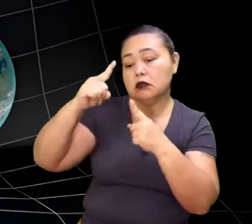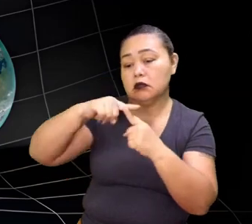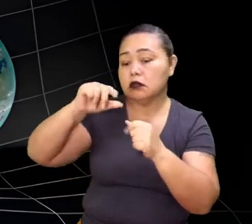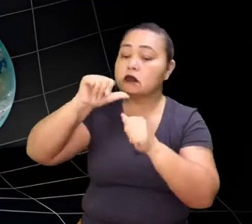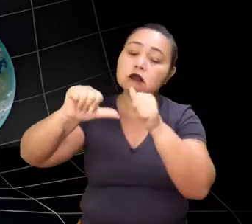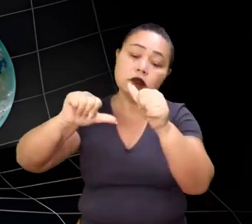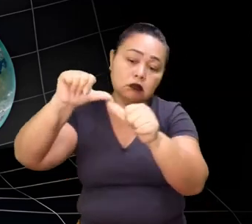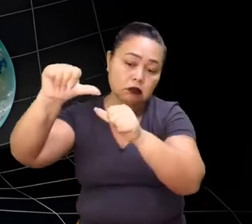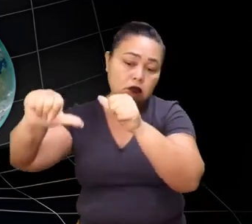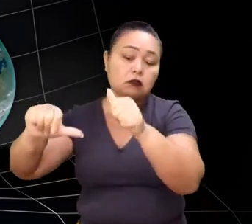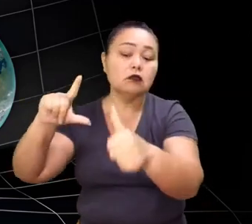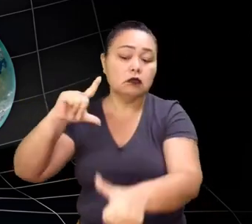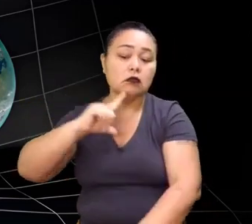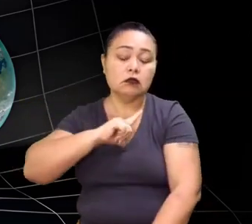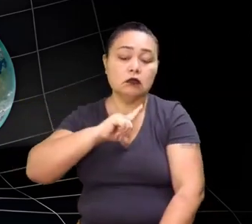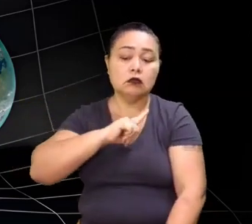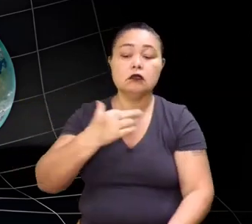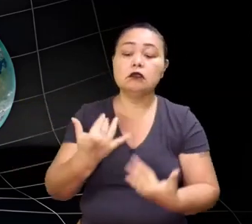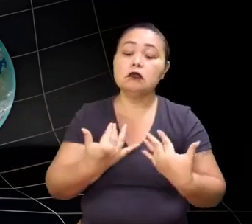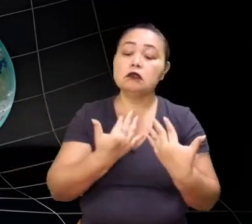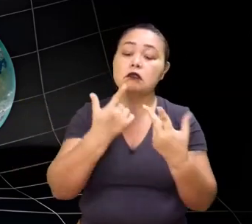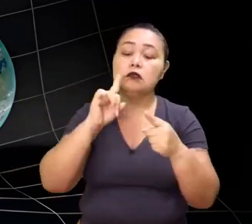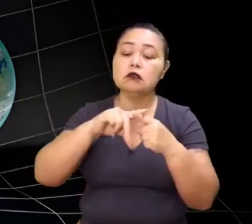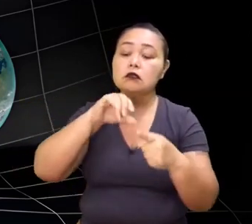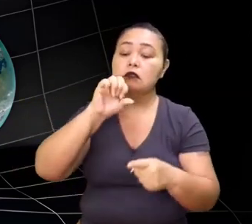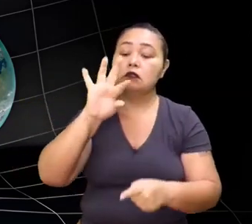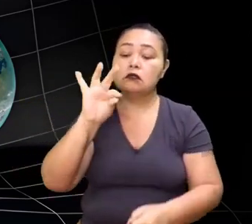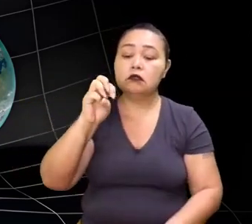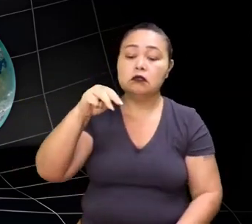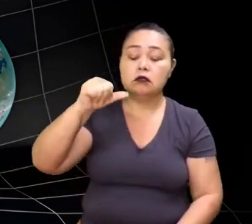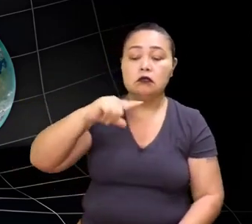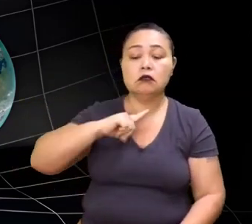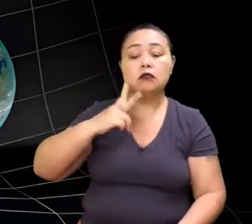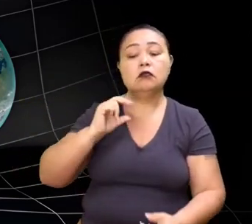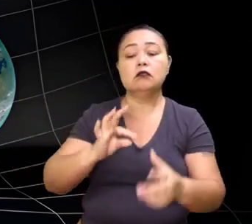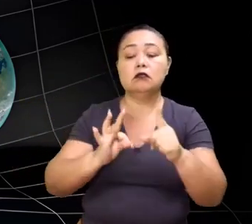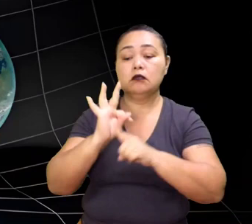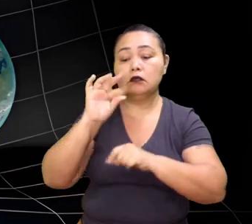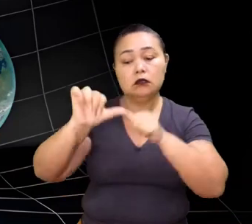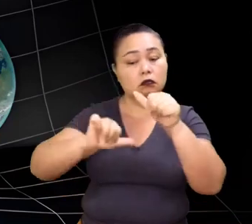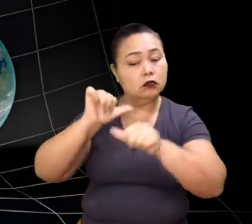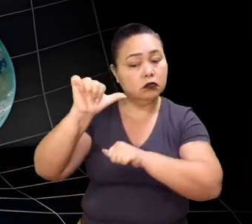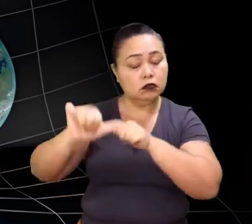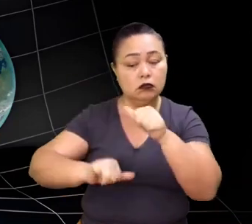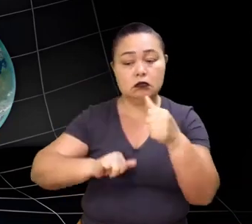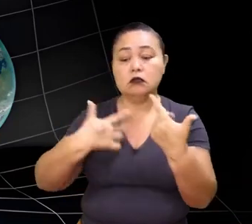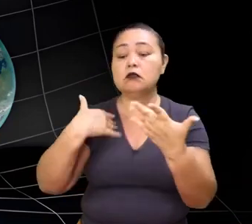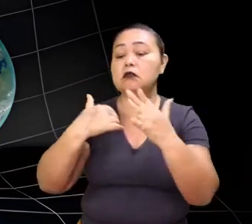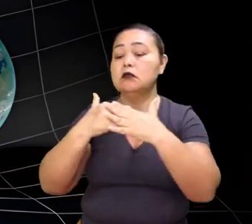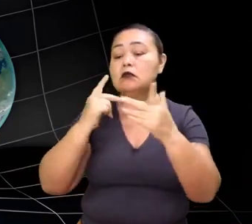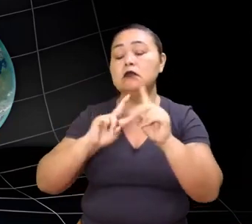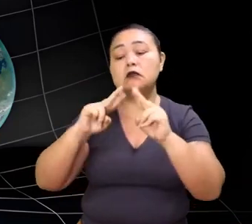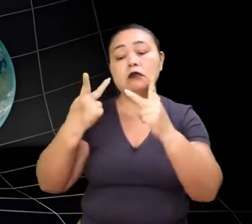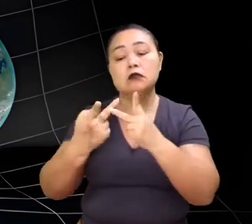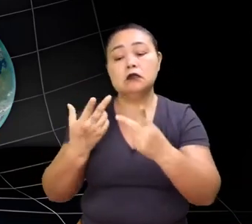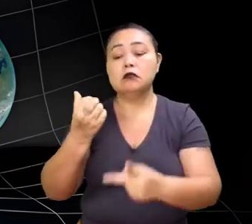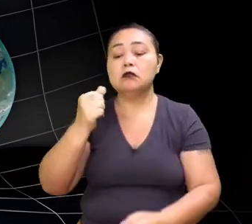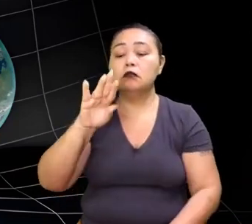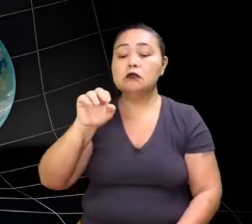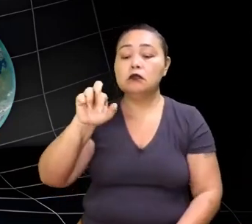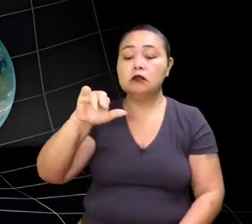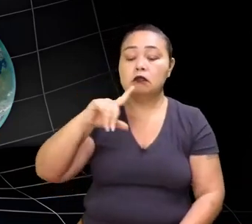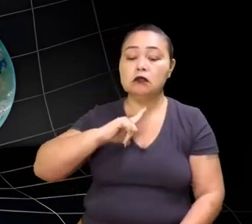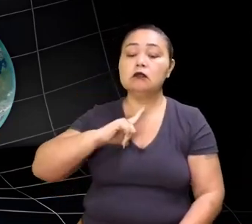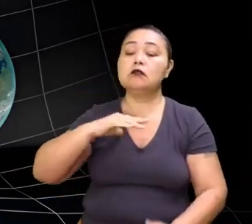transformação Que nós tínhamos gasosa tinha isotérmica Temperatura não varia só pressão em volume isobárica